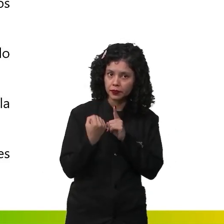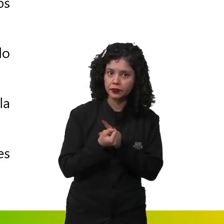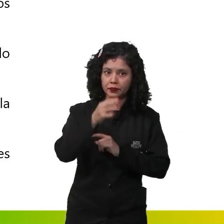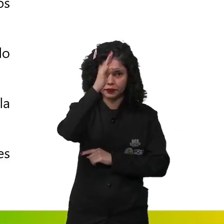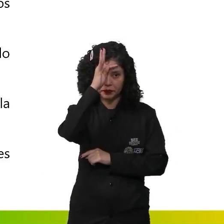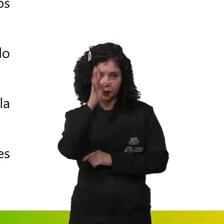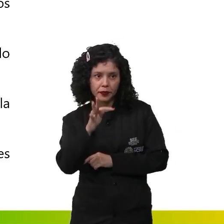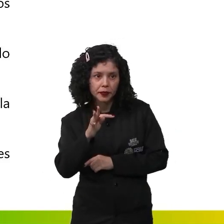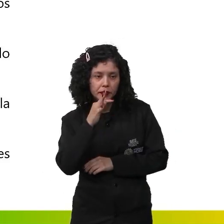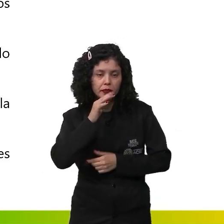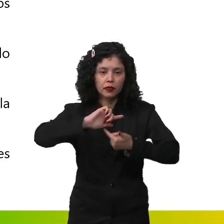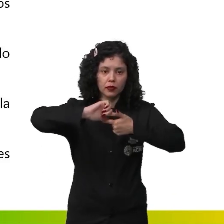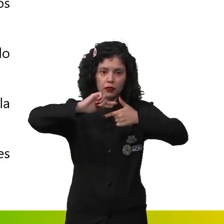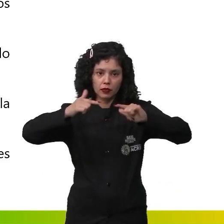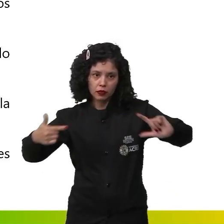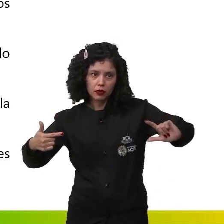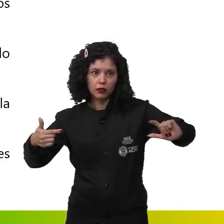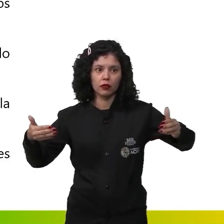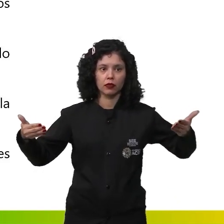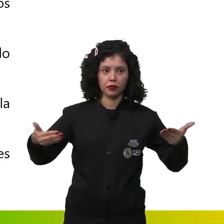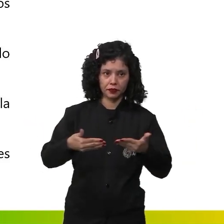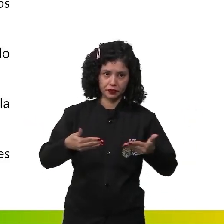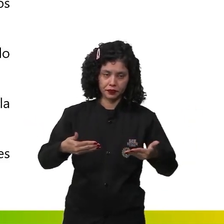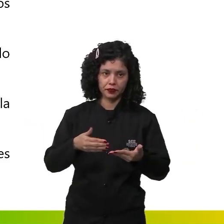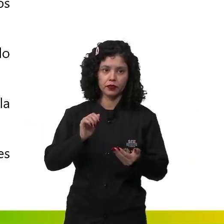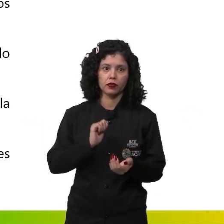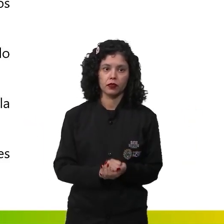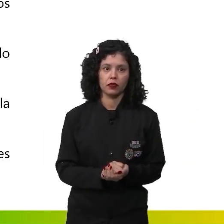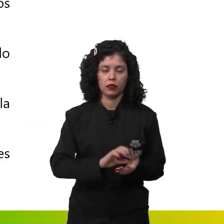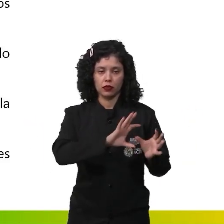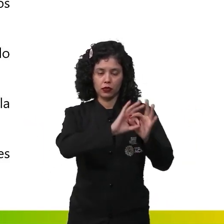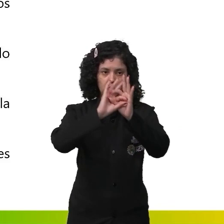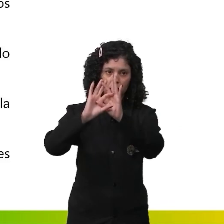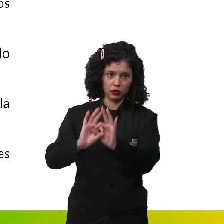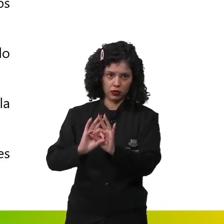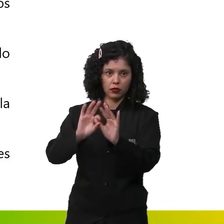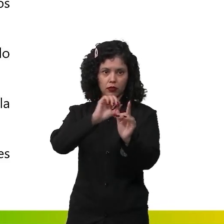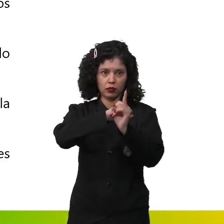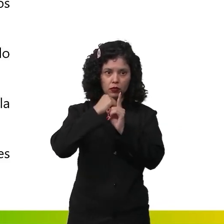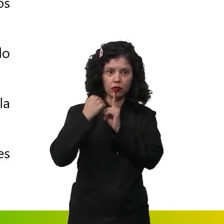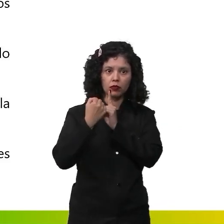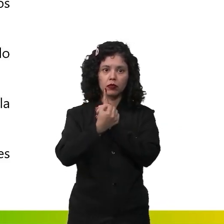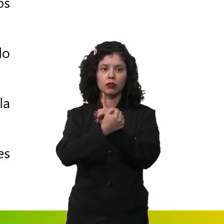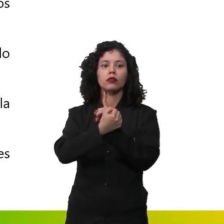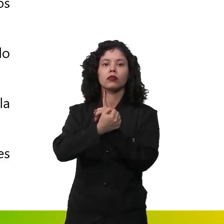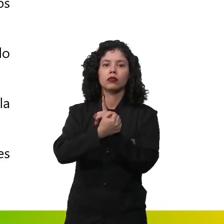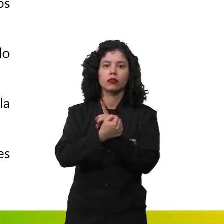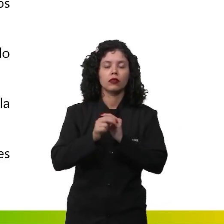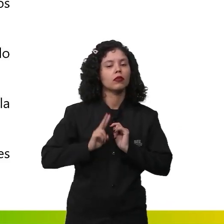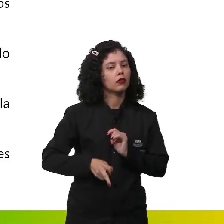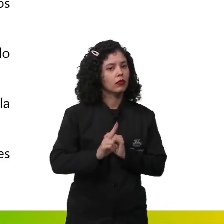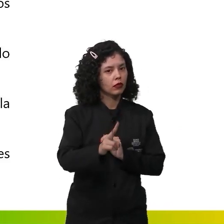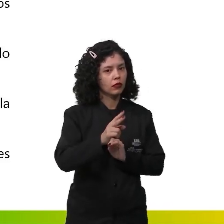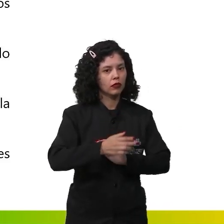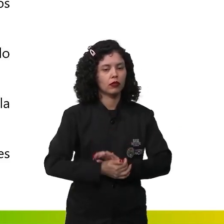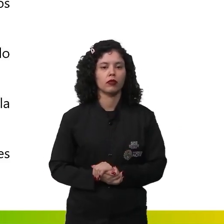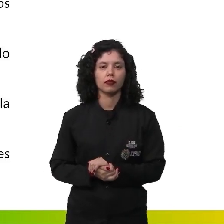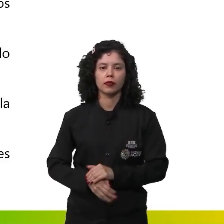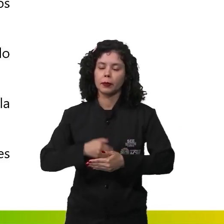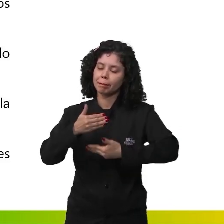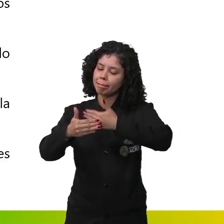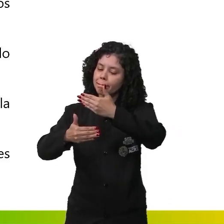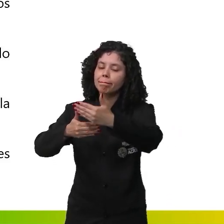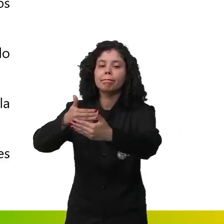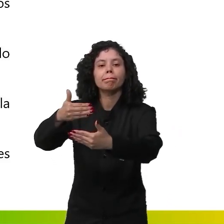sociedades tradicionais para as modernas transforma a forma como a coesão social é